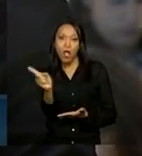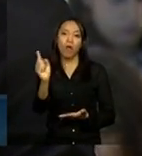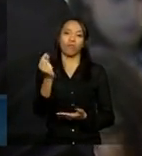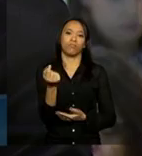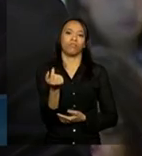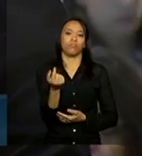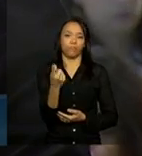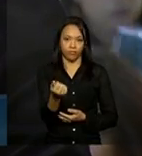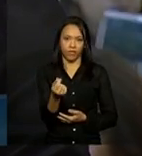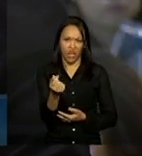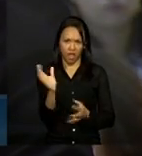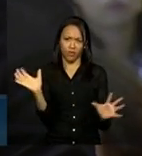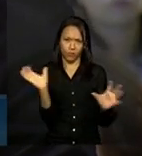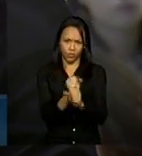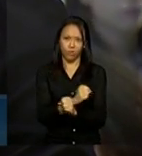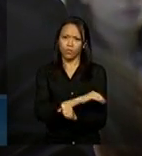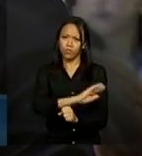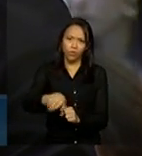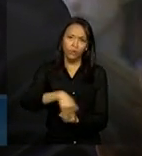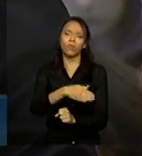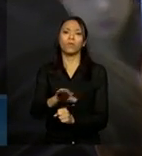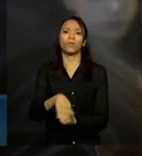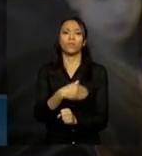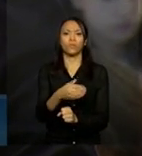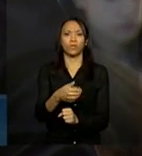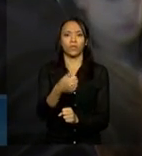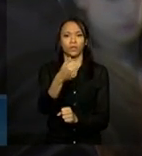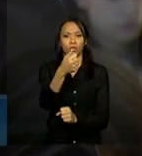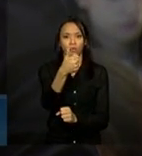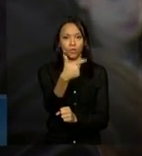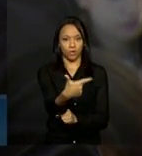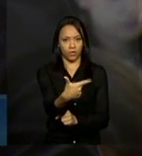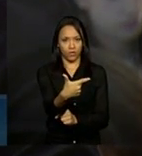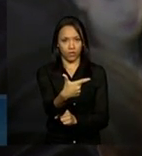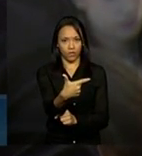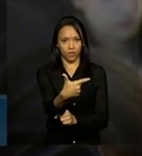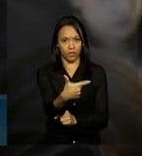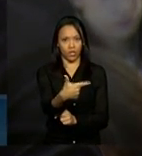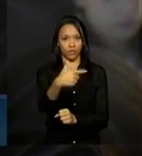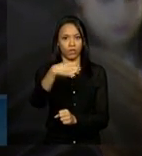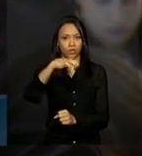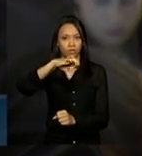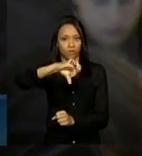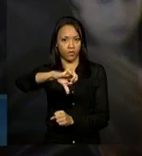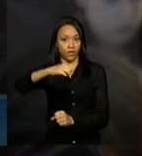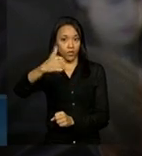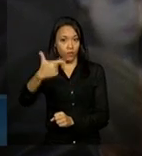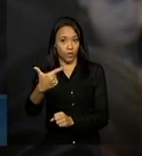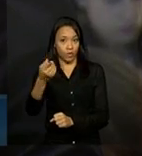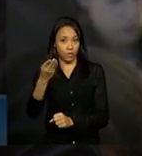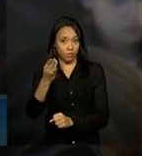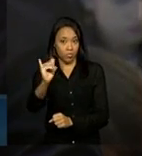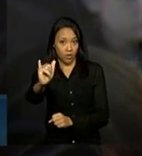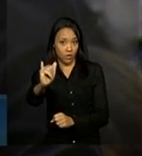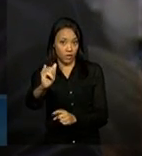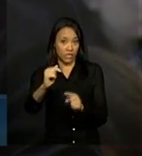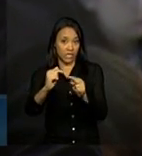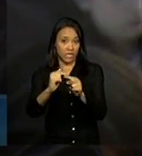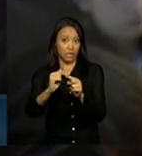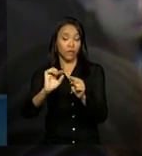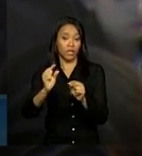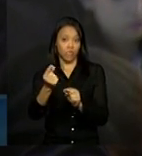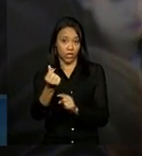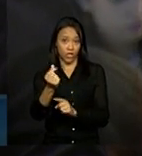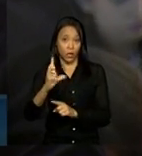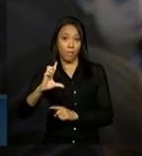significaria um investimento total nesse ano de 292 bilhões. Isso é menor do que os 301 bilhões